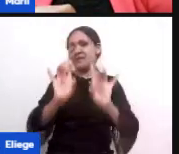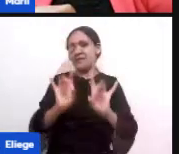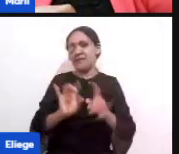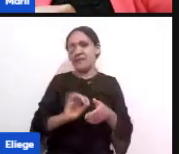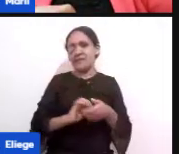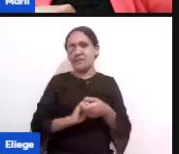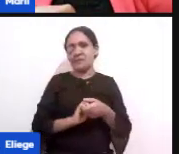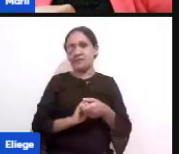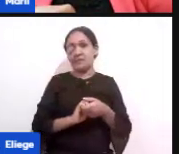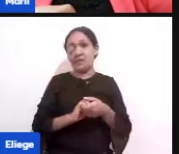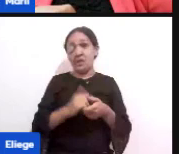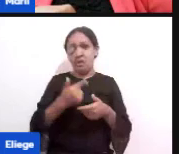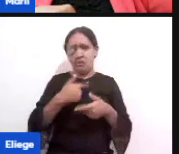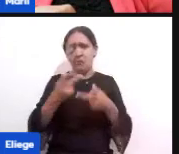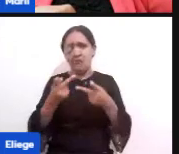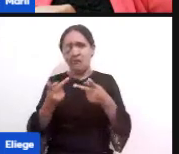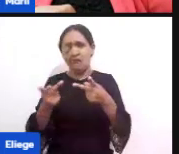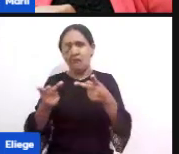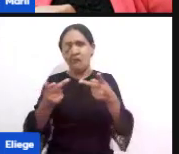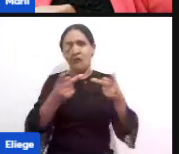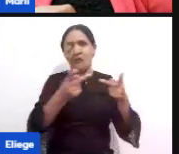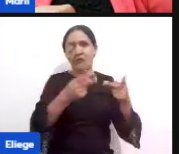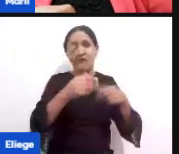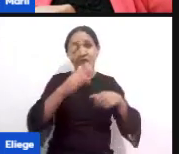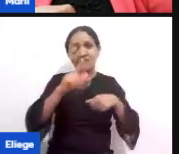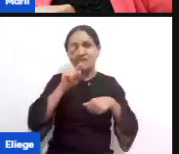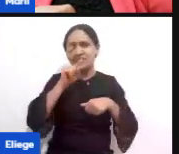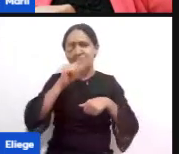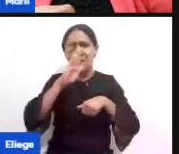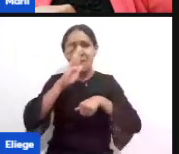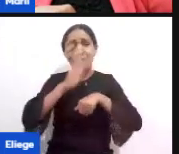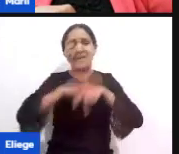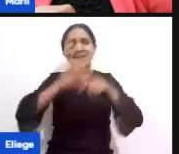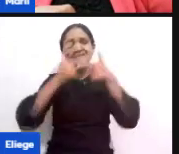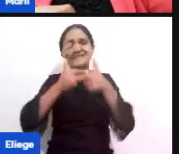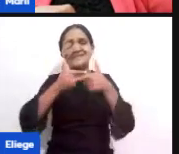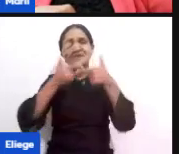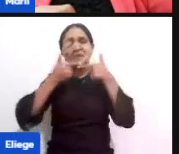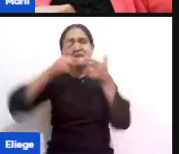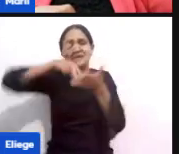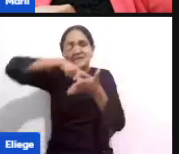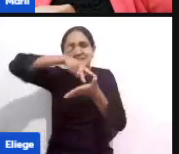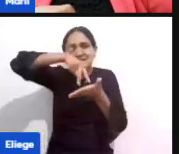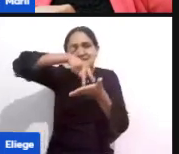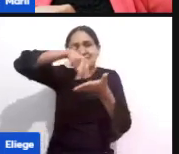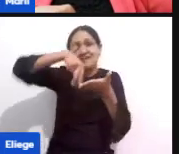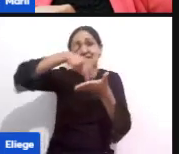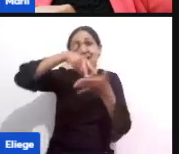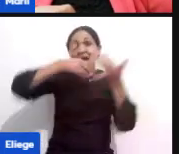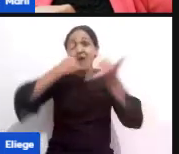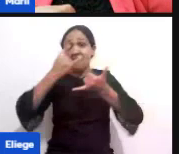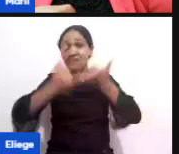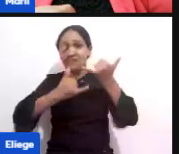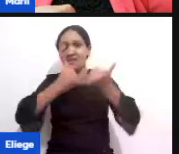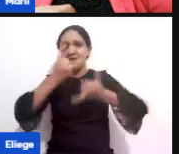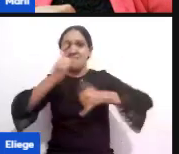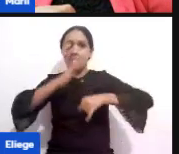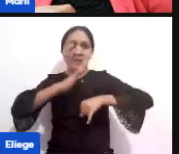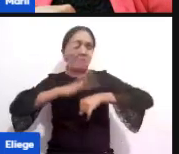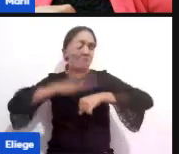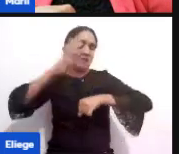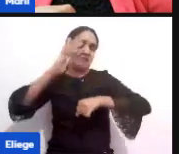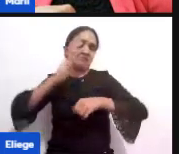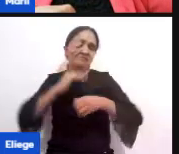Te convido a sorrir mais, a dançar mais, a brincar mais.